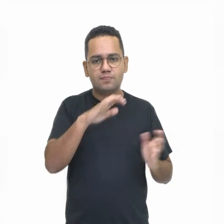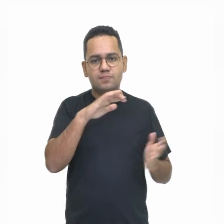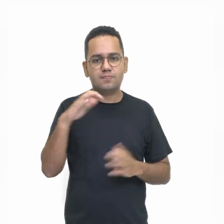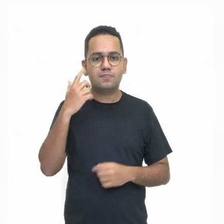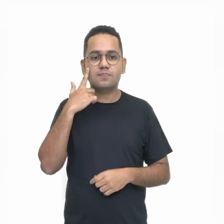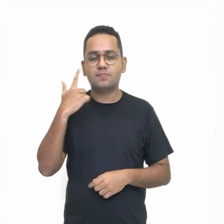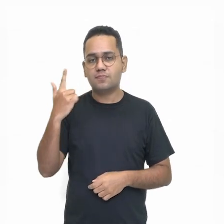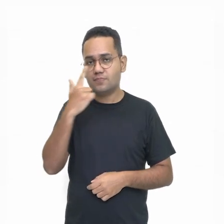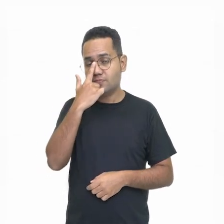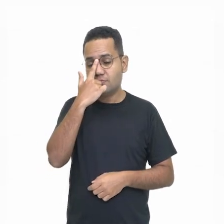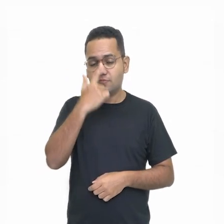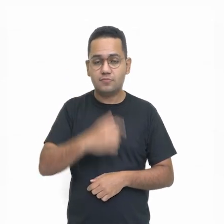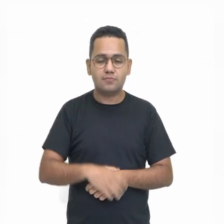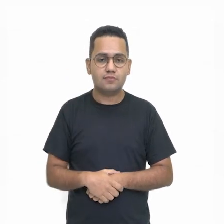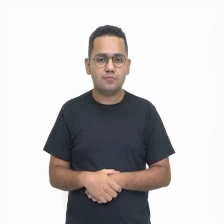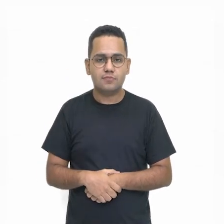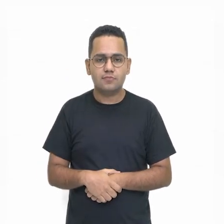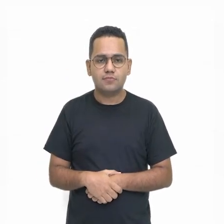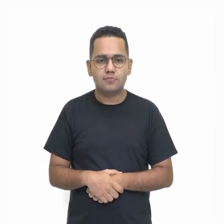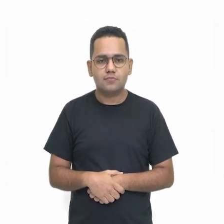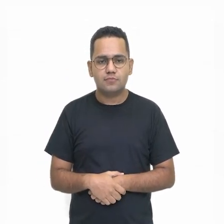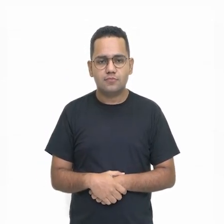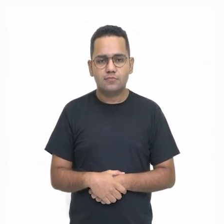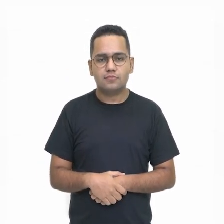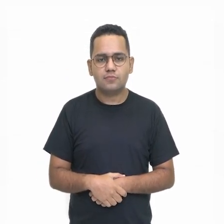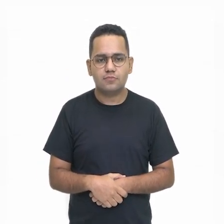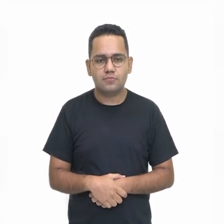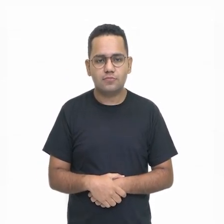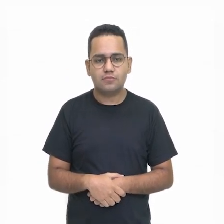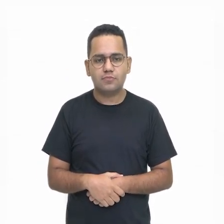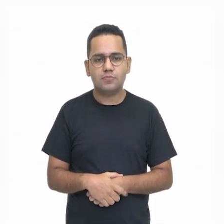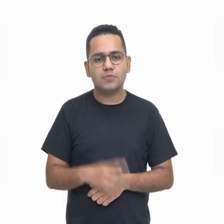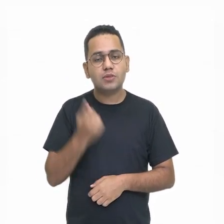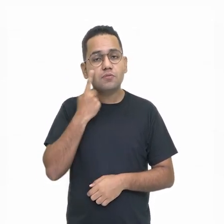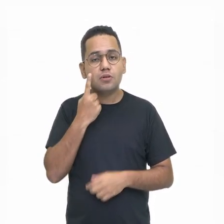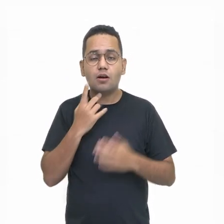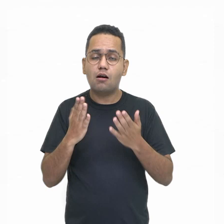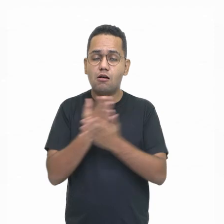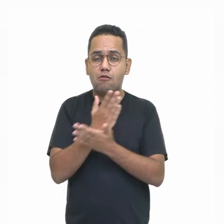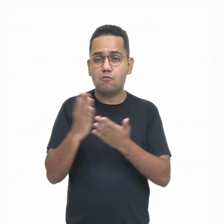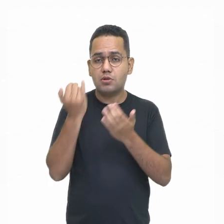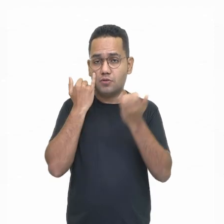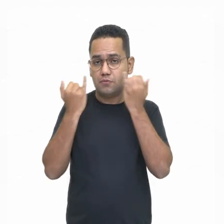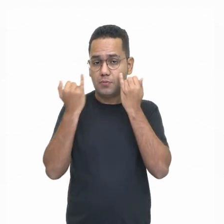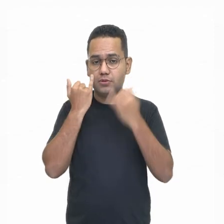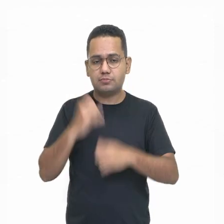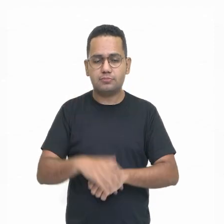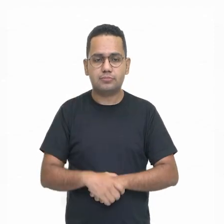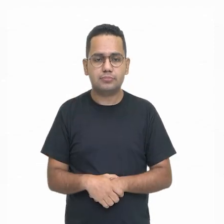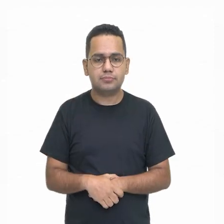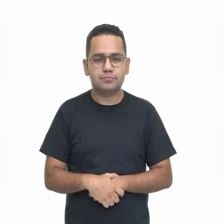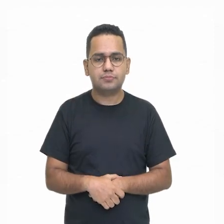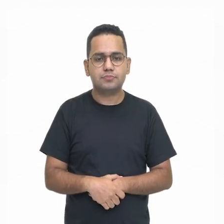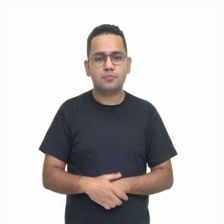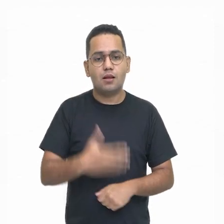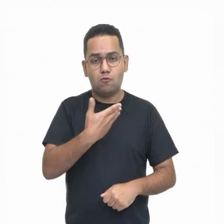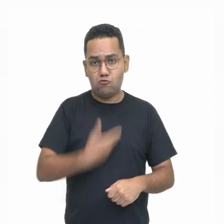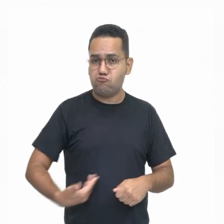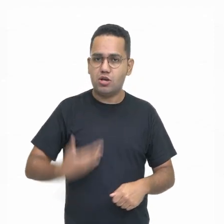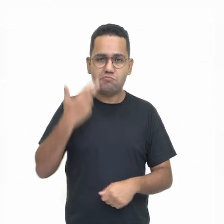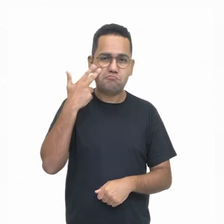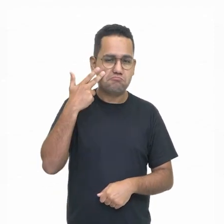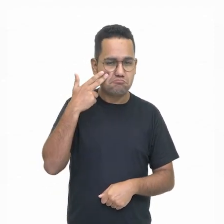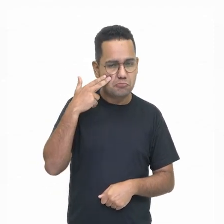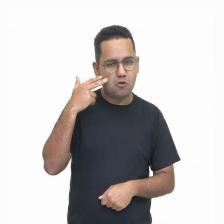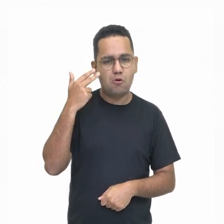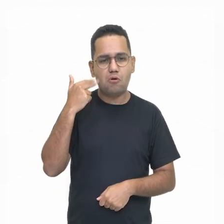o impeachment e o governo Itamar Franco e o Plano Real. Vamos ver mais algumas características desse período. O governo de Fernando Collor